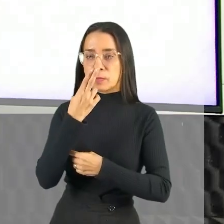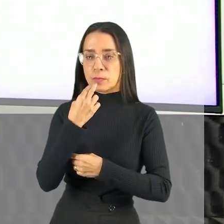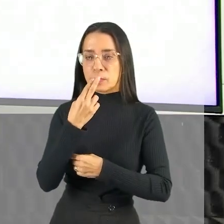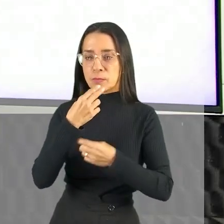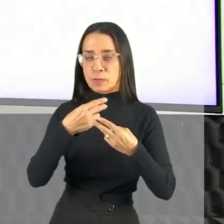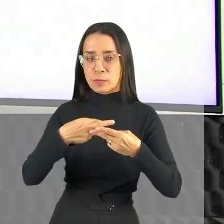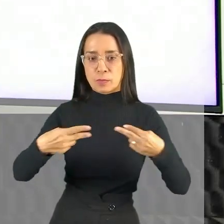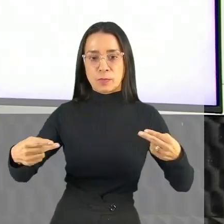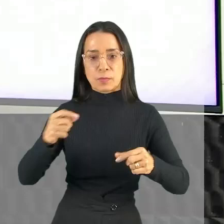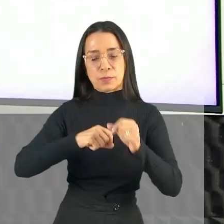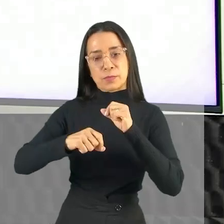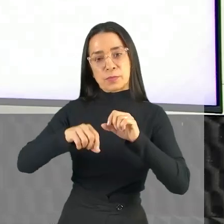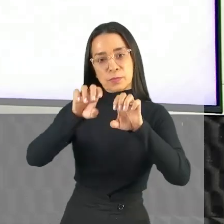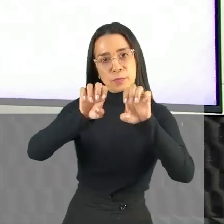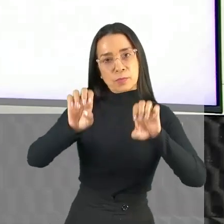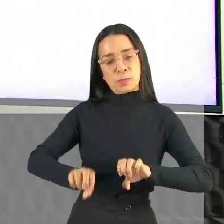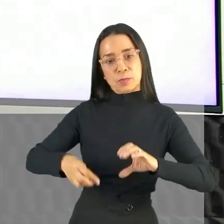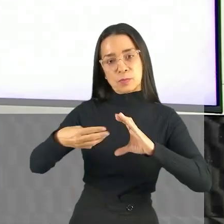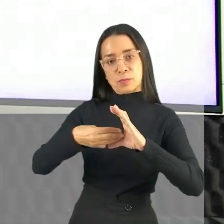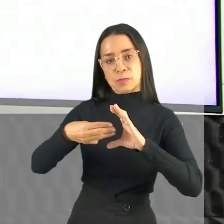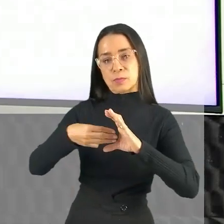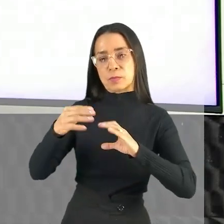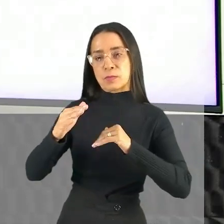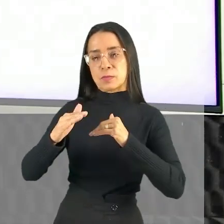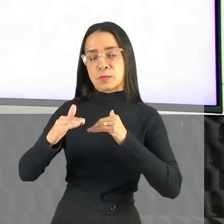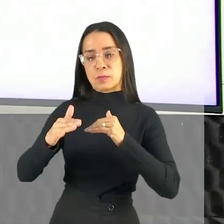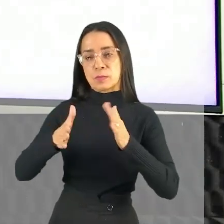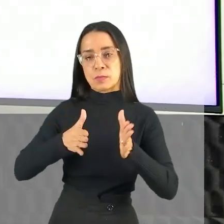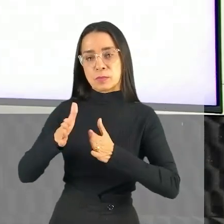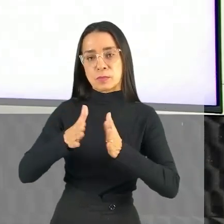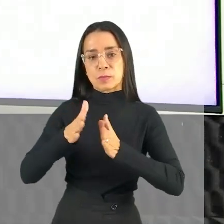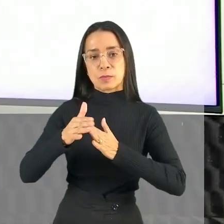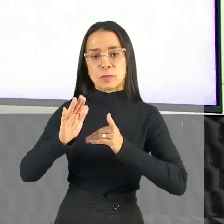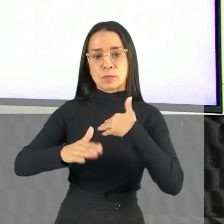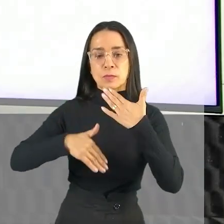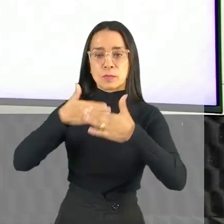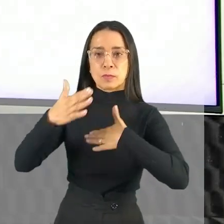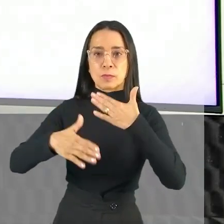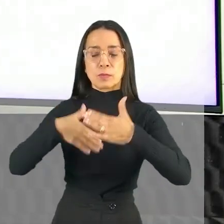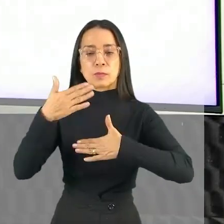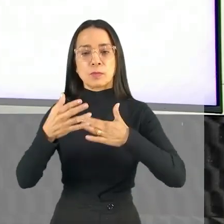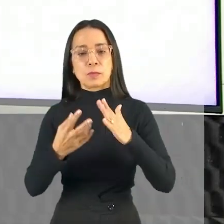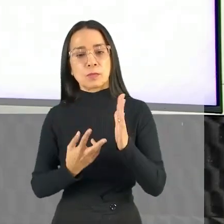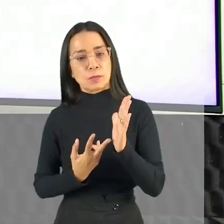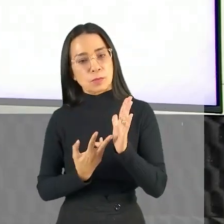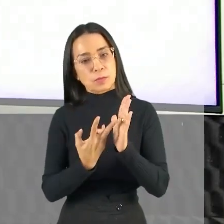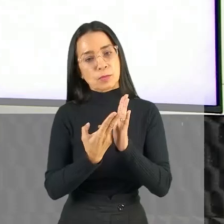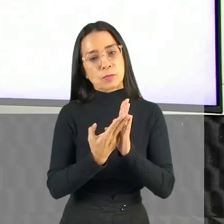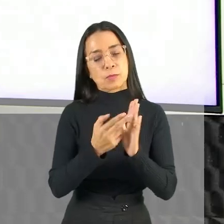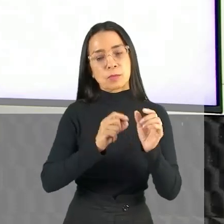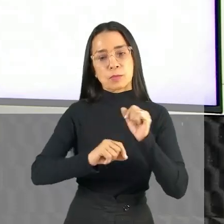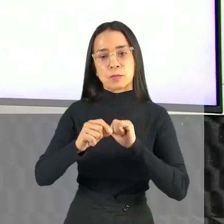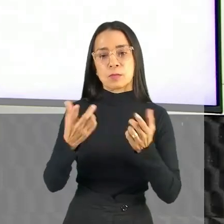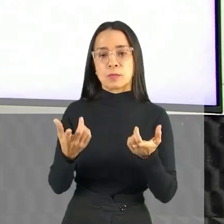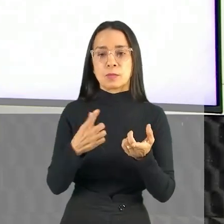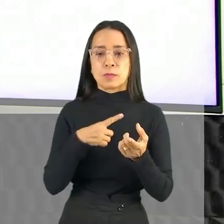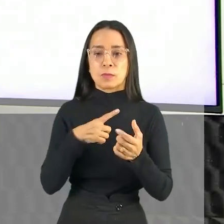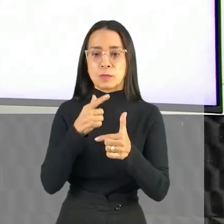perdida durante esse processo cirúrgico, que comprometeu a absorção de nutrientes, é